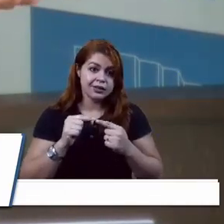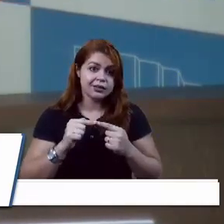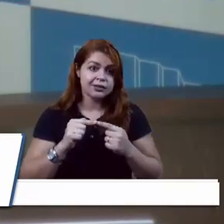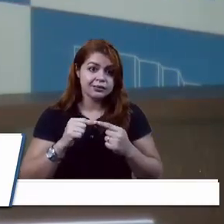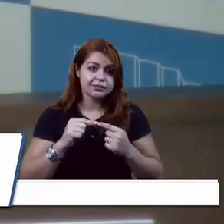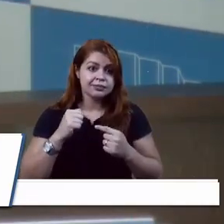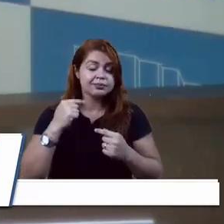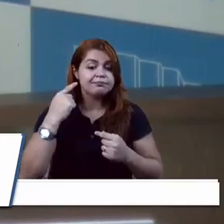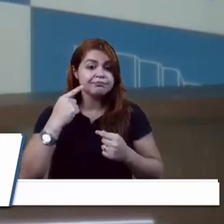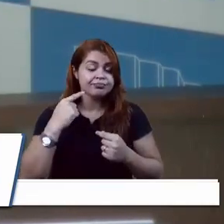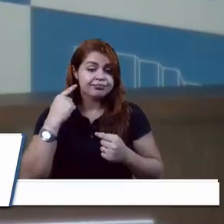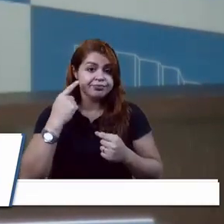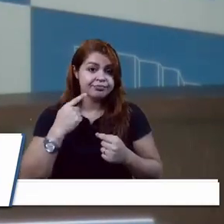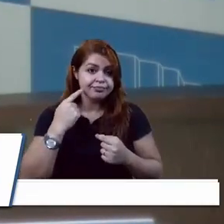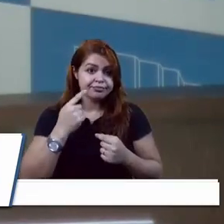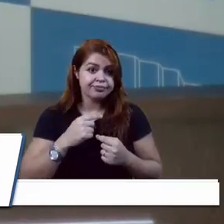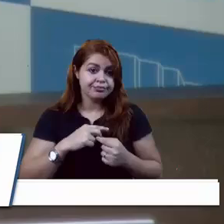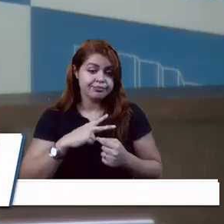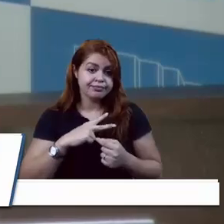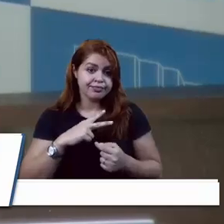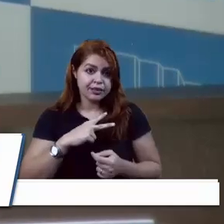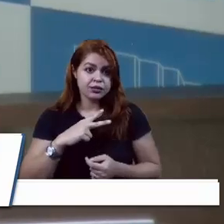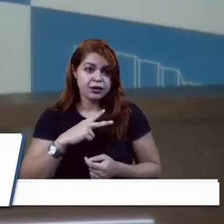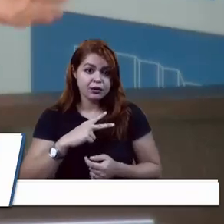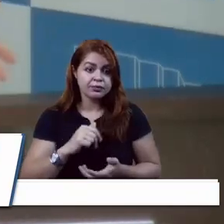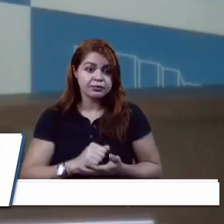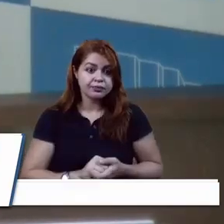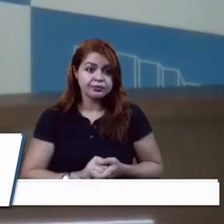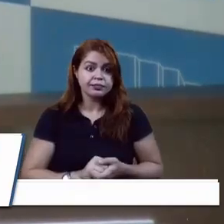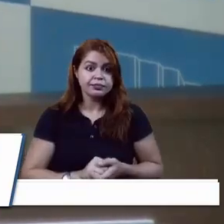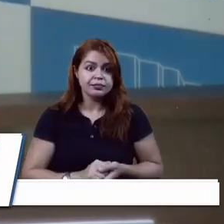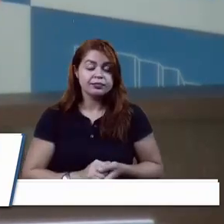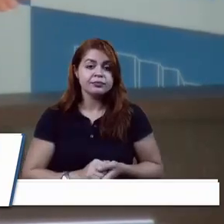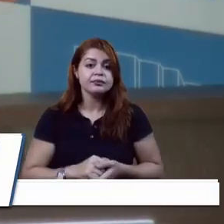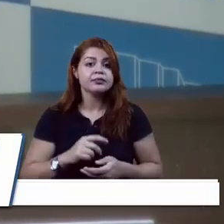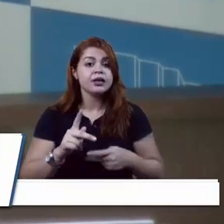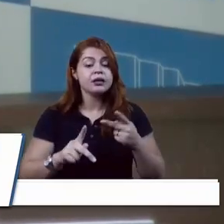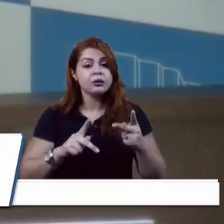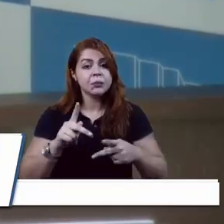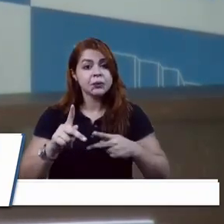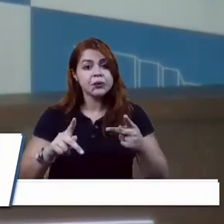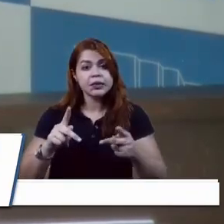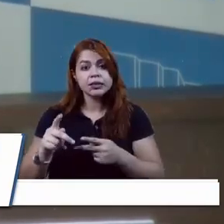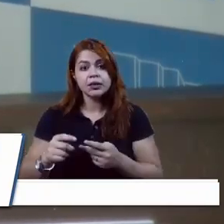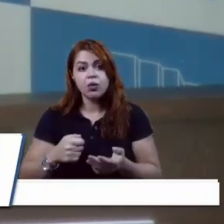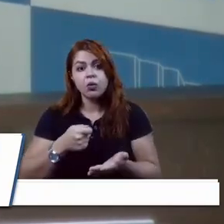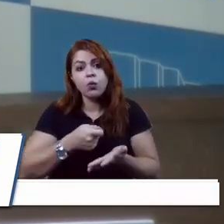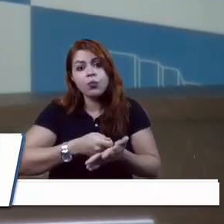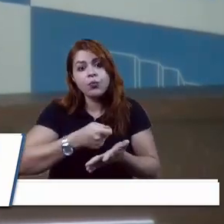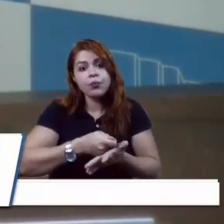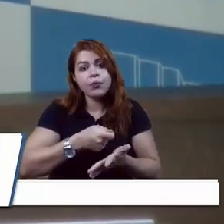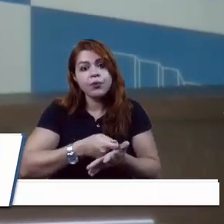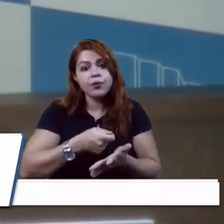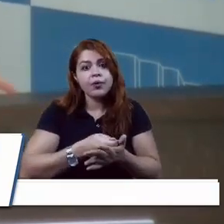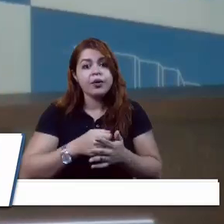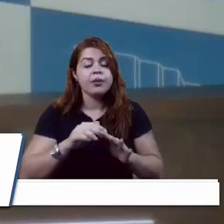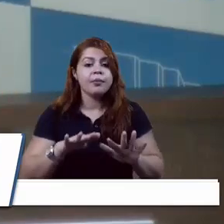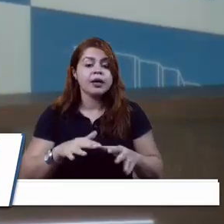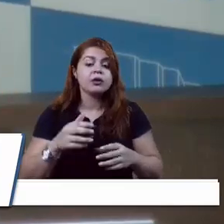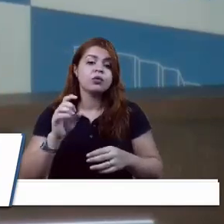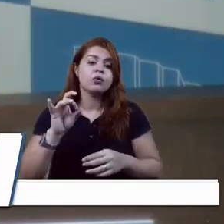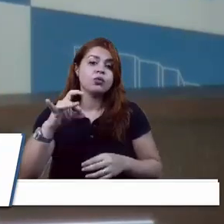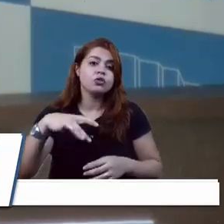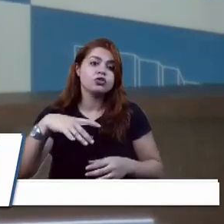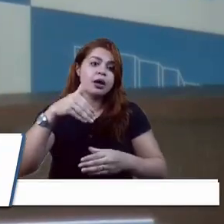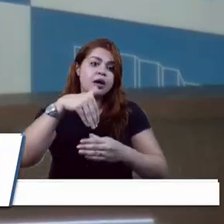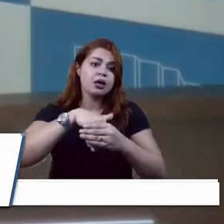eleição, pelo que eu entendi, né, a população quis, né, novamente o executivo que tinha tomado conta